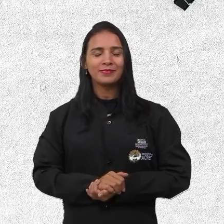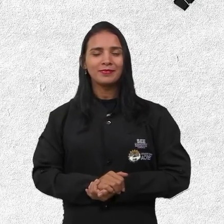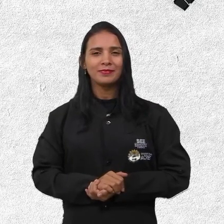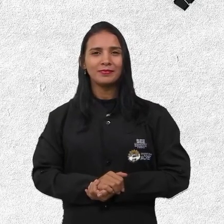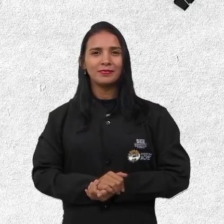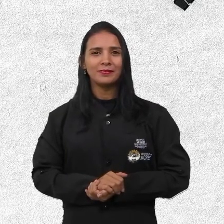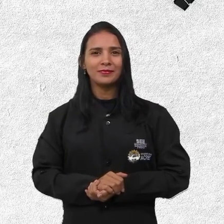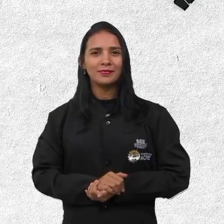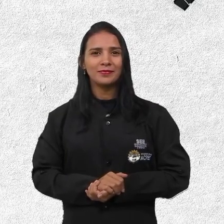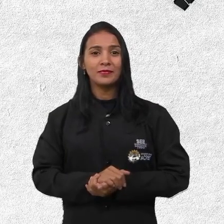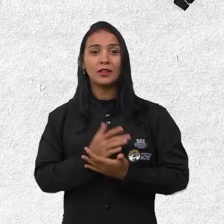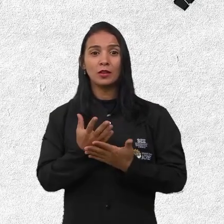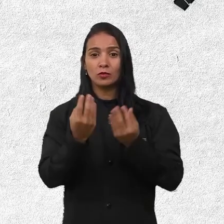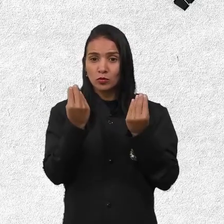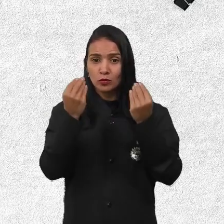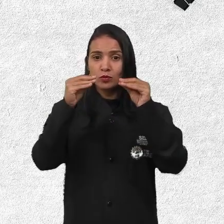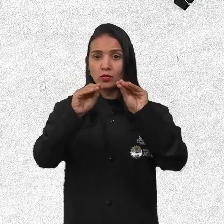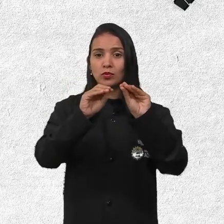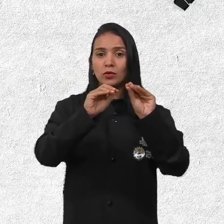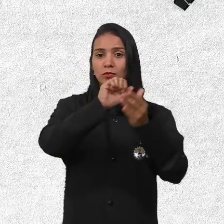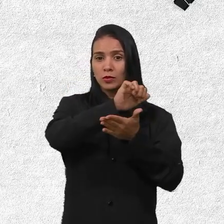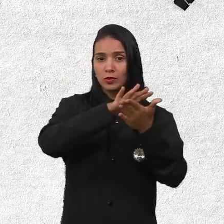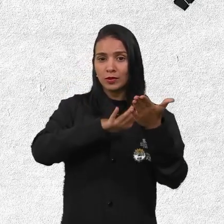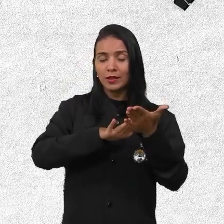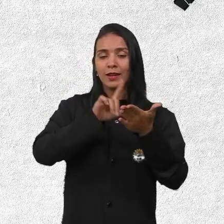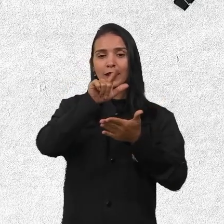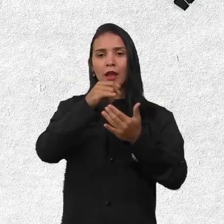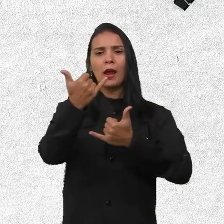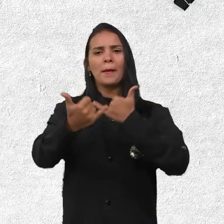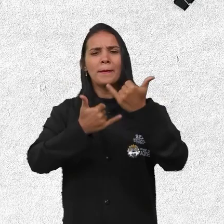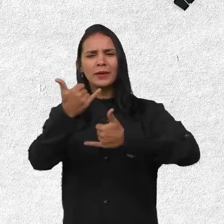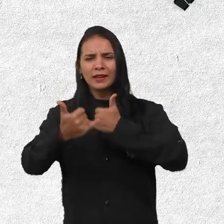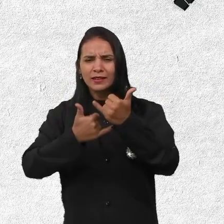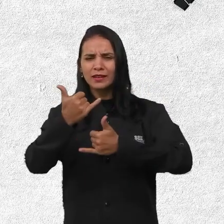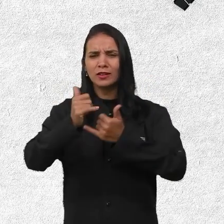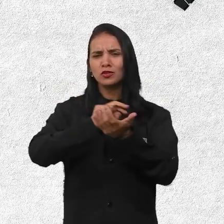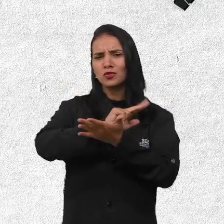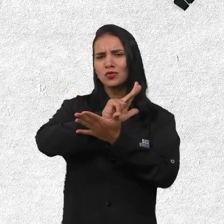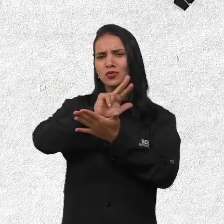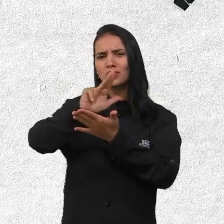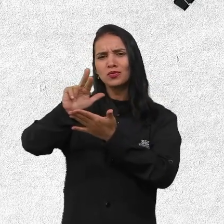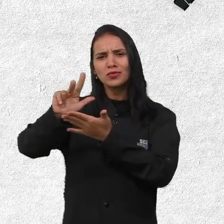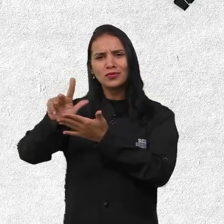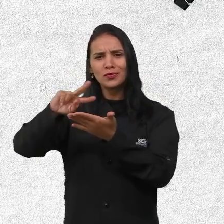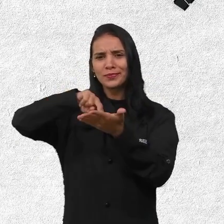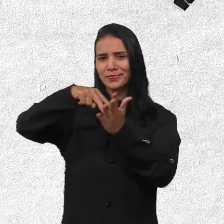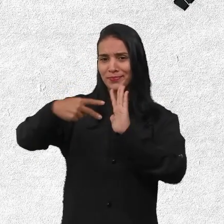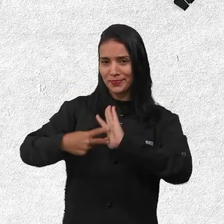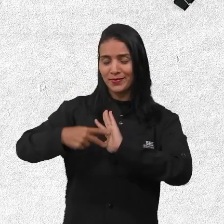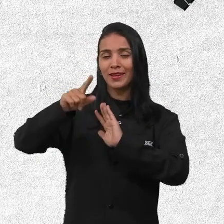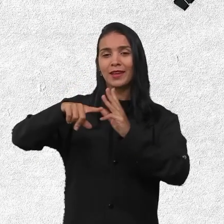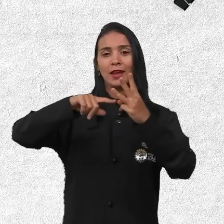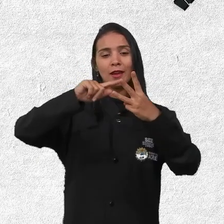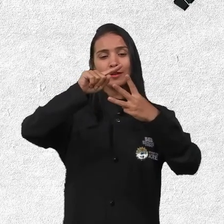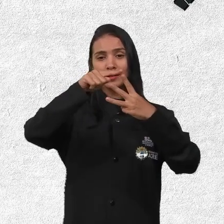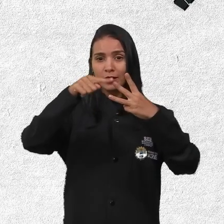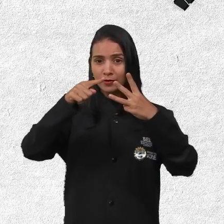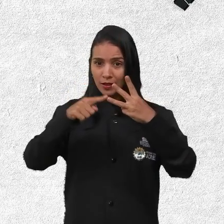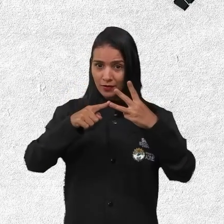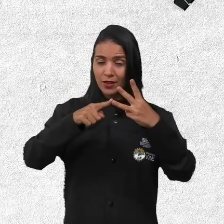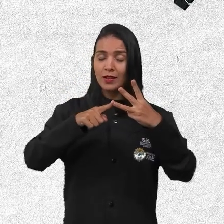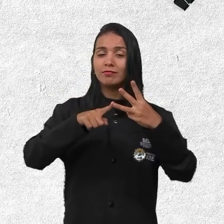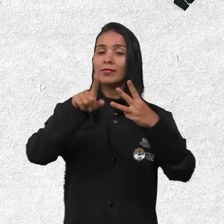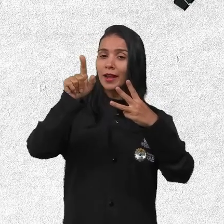Aqui eu coloquei uma atividade brincando com várias faces da palavra, que é isso que essas 3 classificações elas